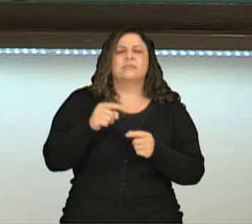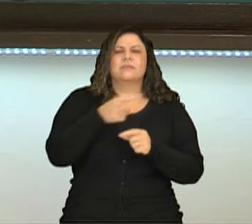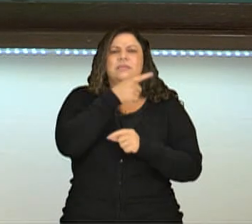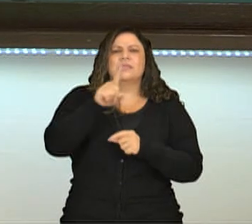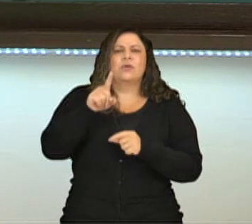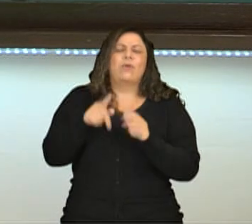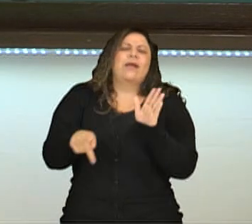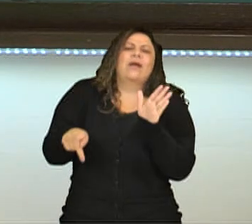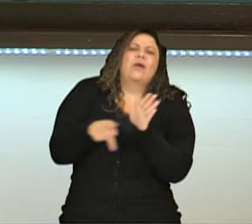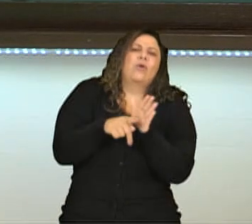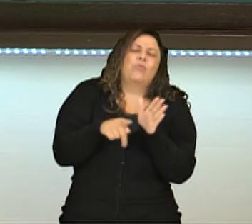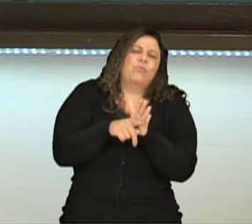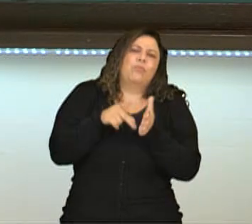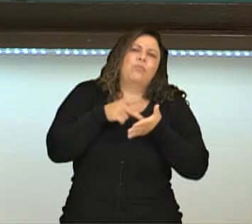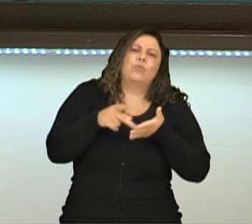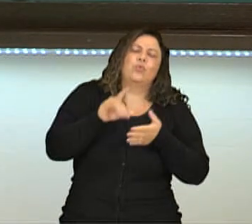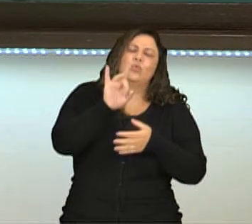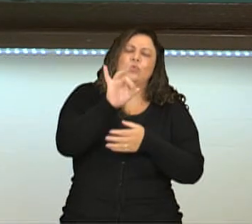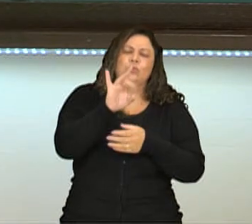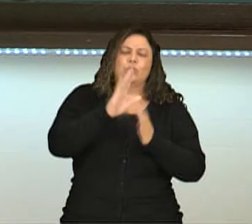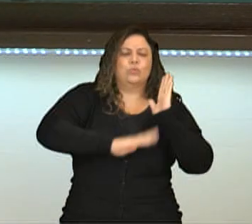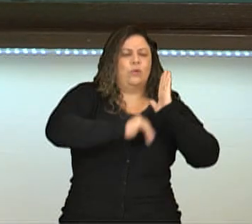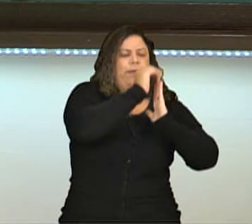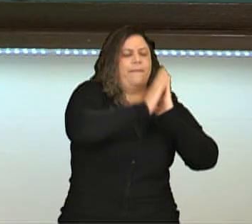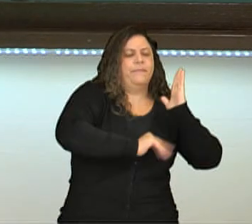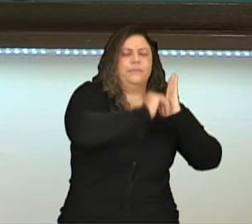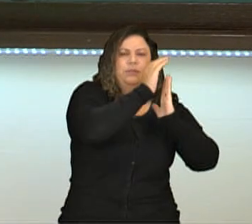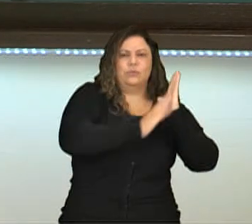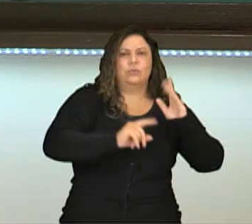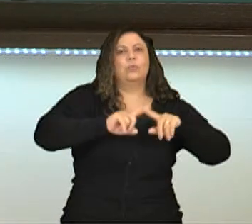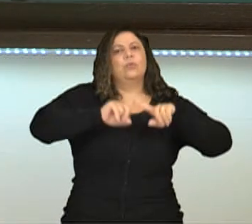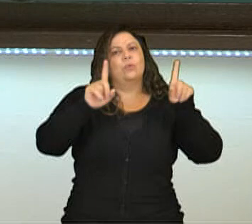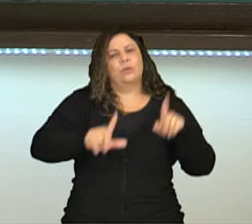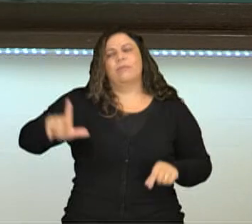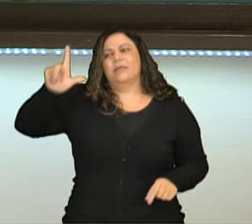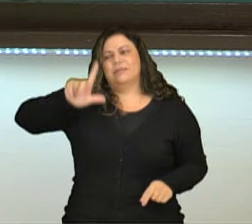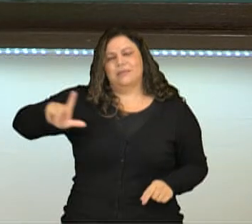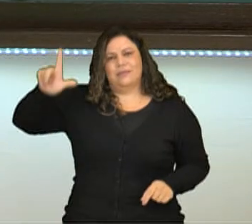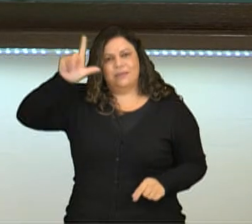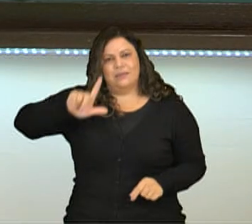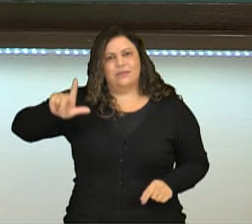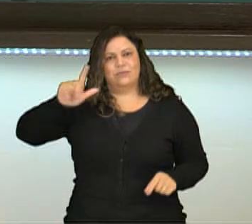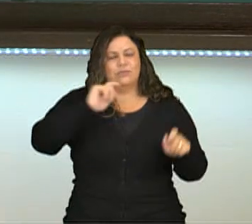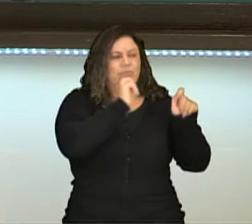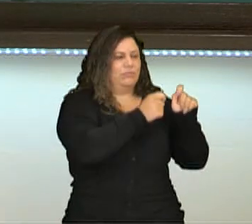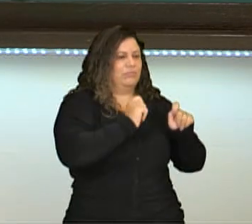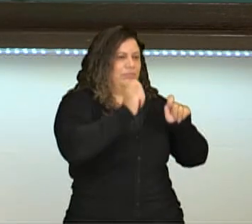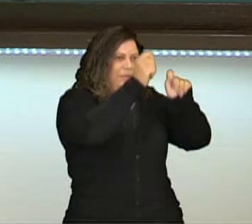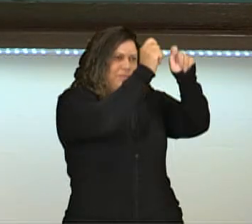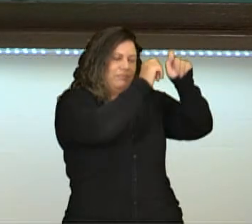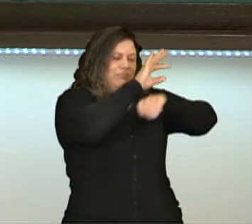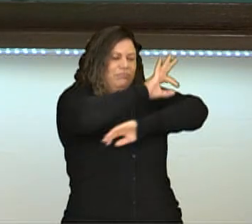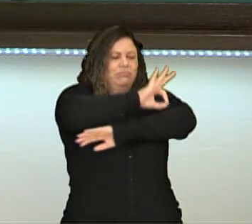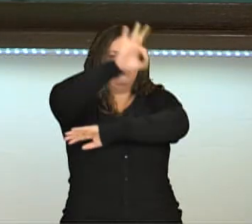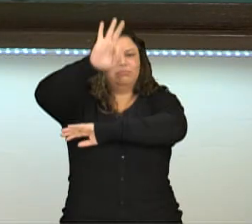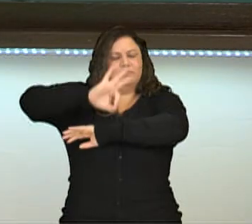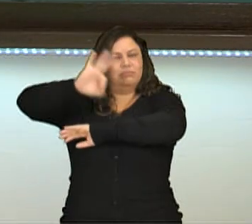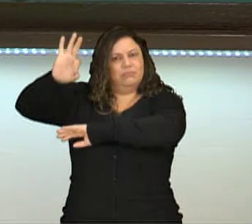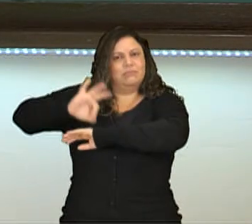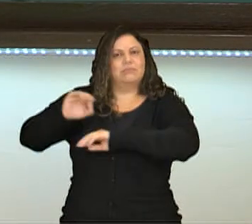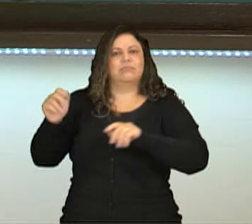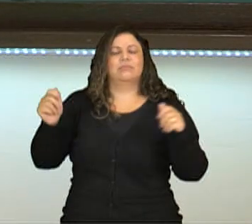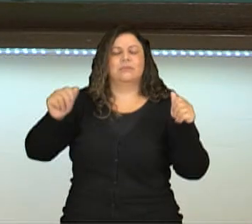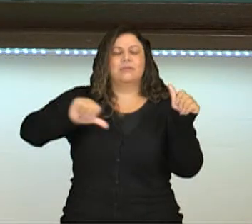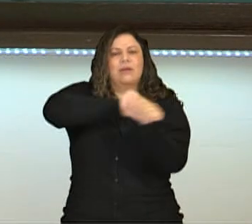manifesta só na pintura, mas também na literatura e na arquitetura. Então, todas essas